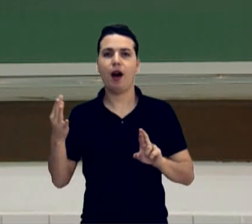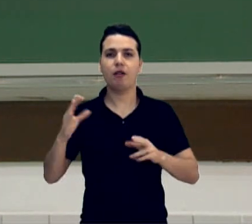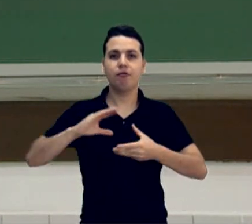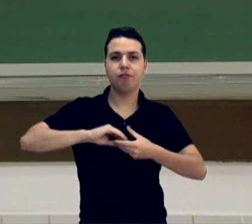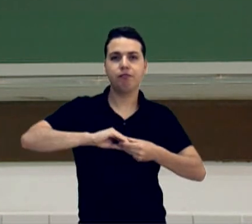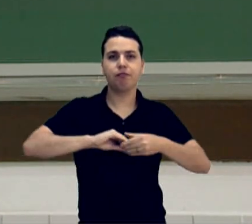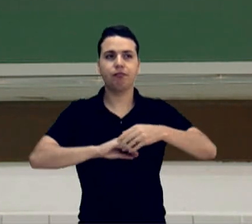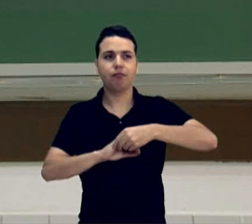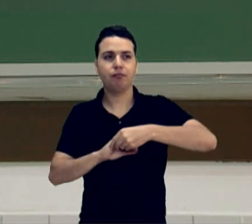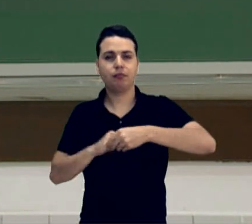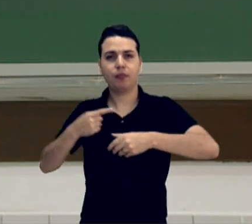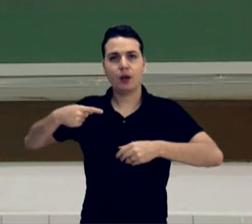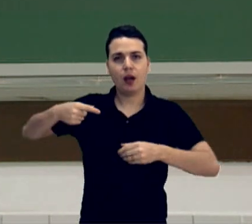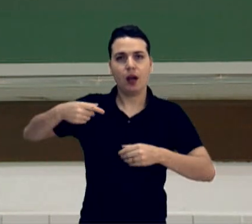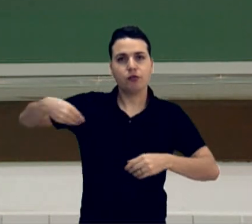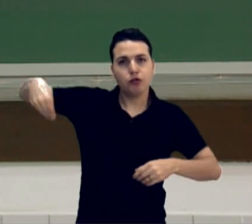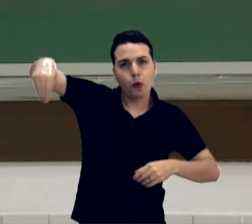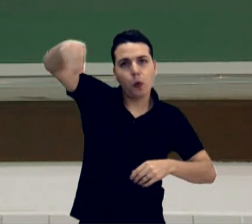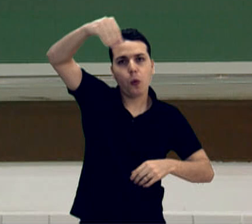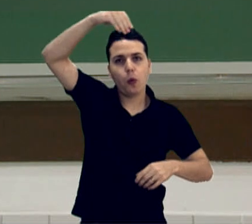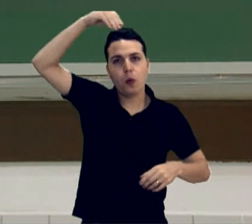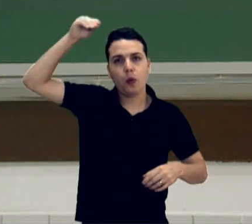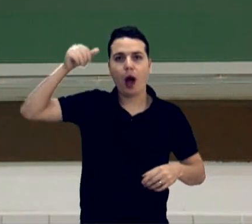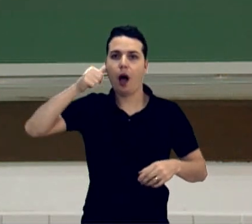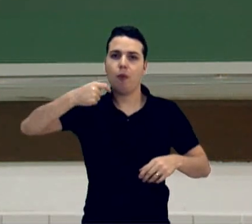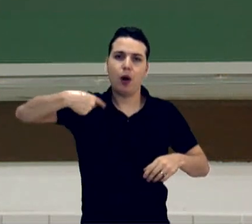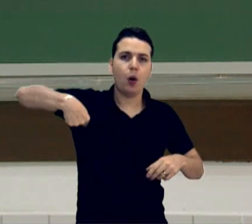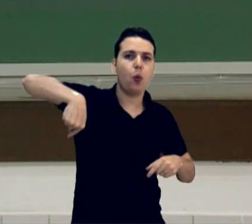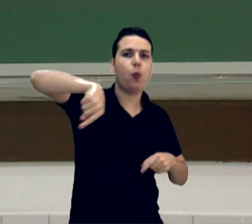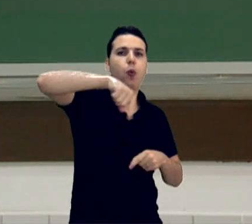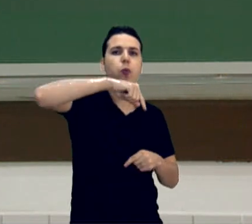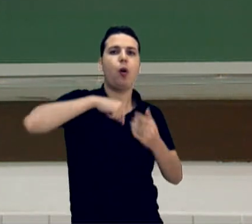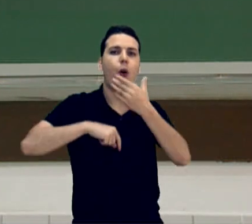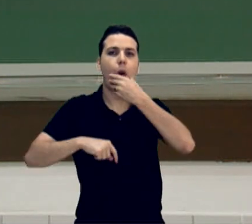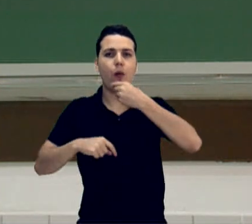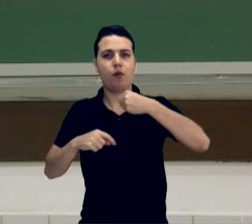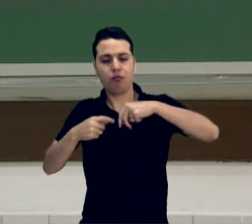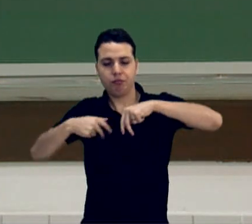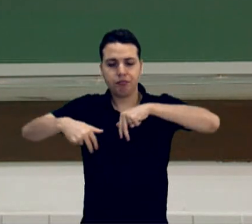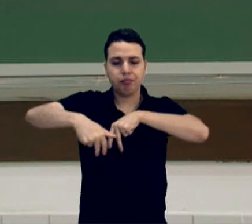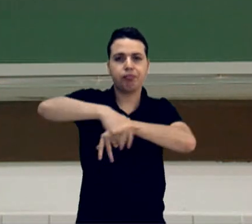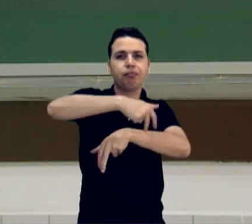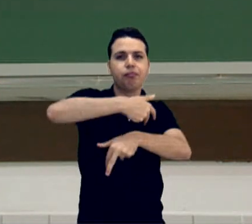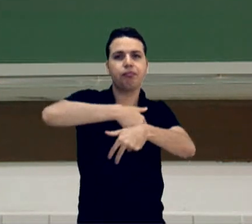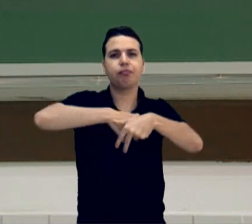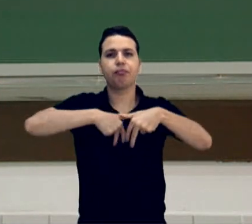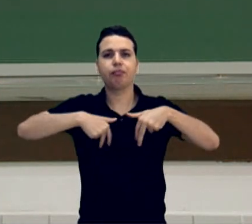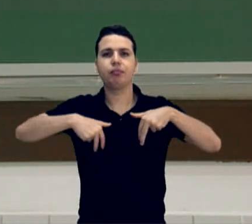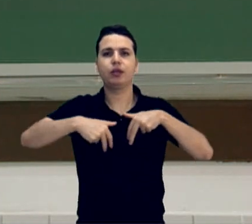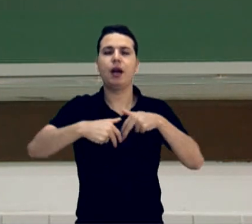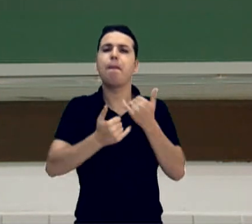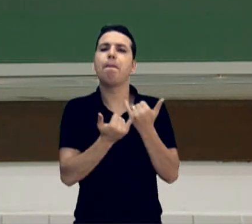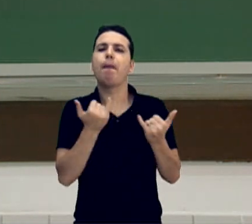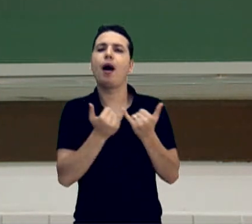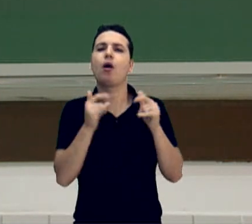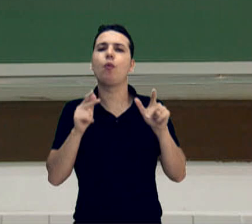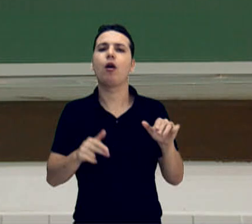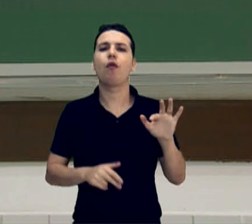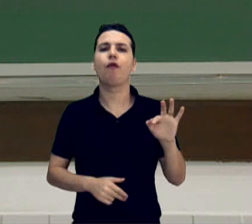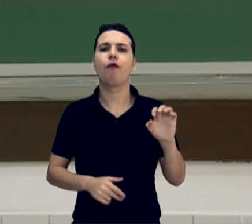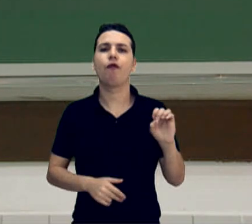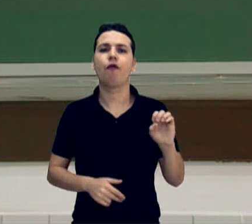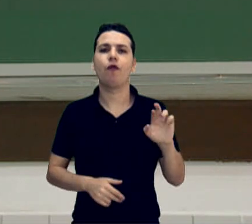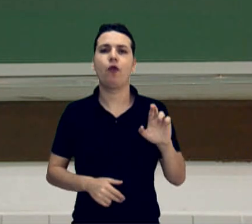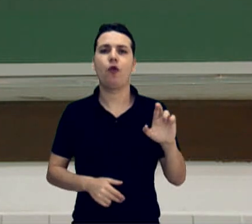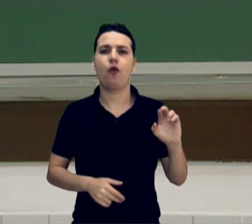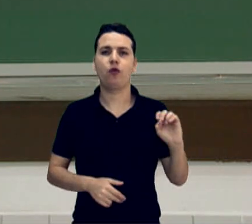ele pega. Aí ela gira, daí ele gira, daí ela gira por trás dele. É um pouco parecido com o forró, né? O forró